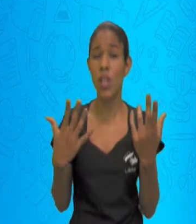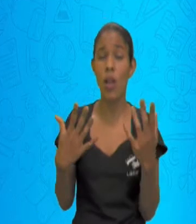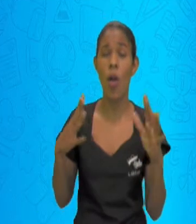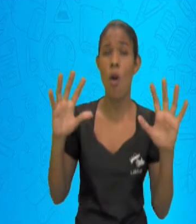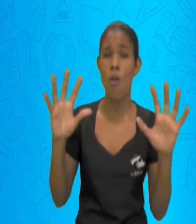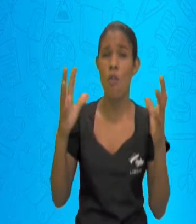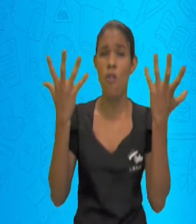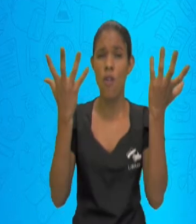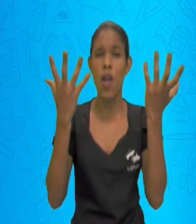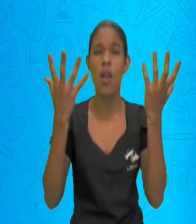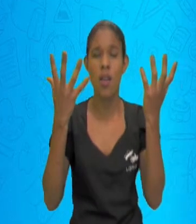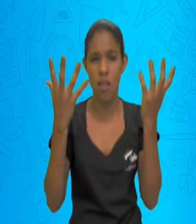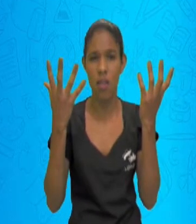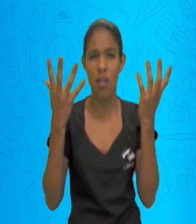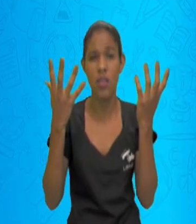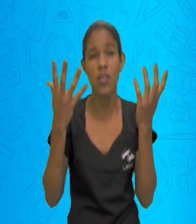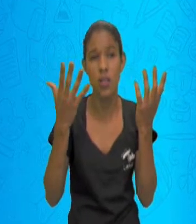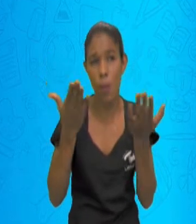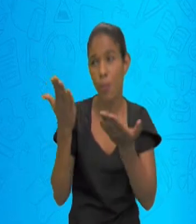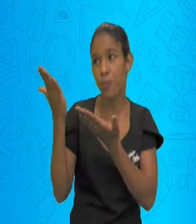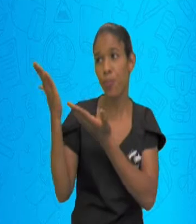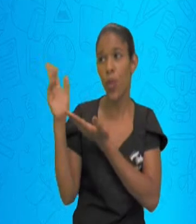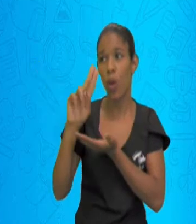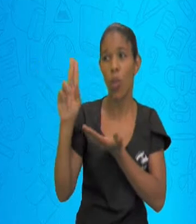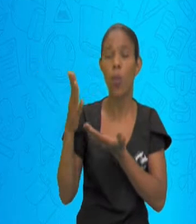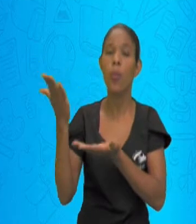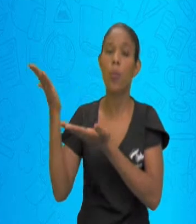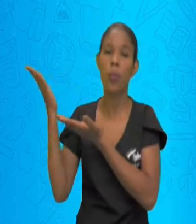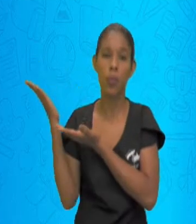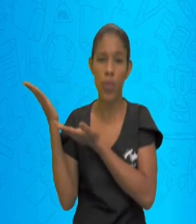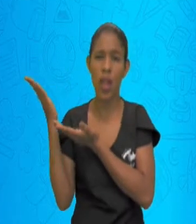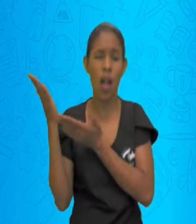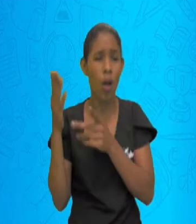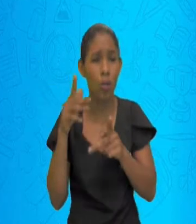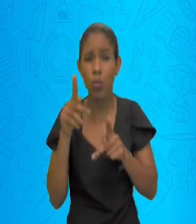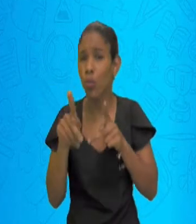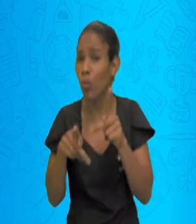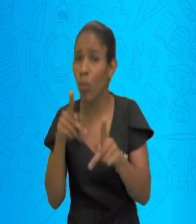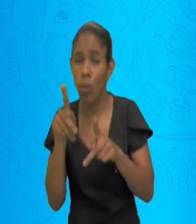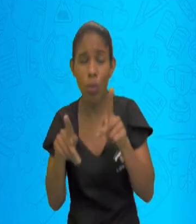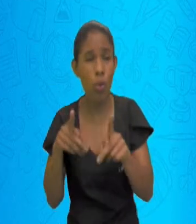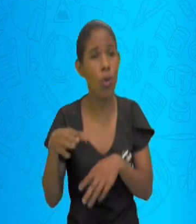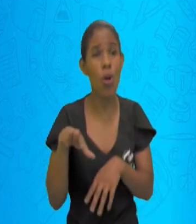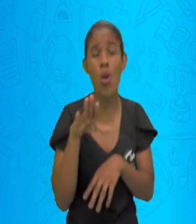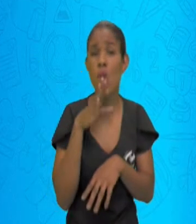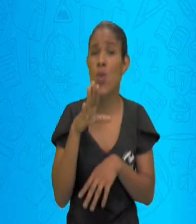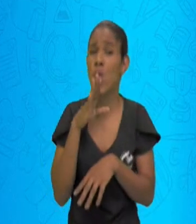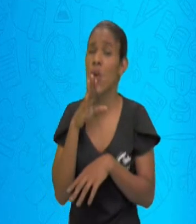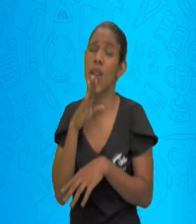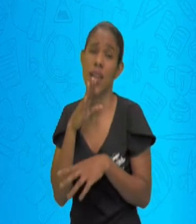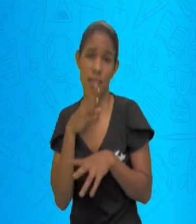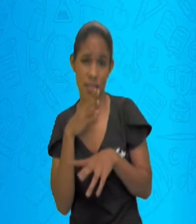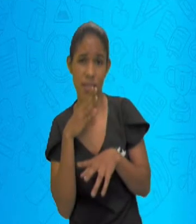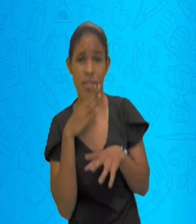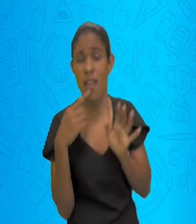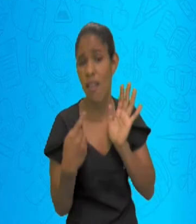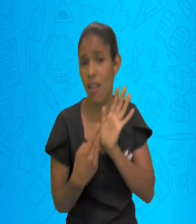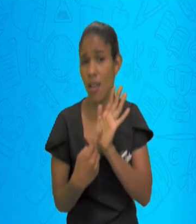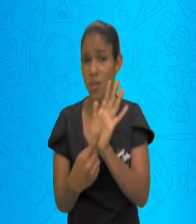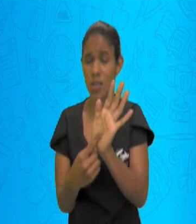folclórica brasileira das mais conhecidas e populares. Trata-se de uma espécie de apresentação que mistura